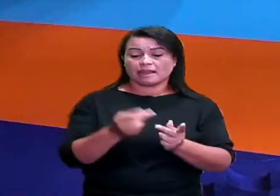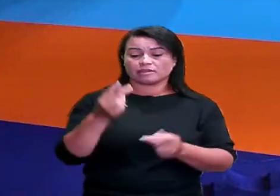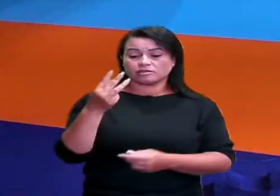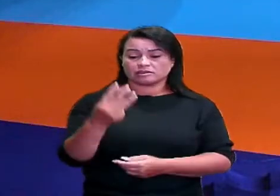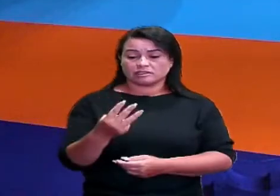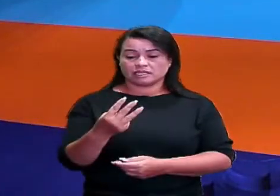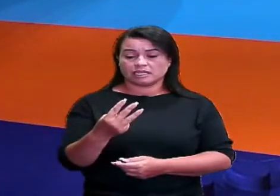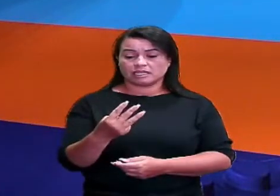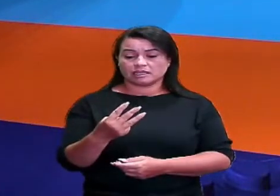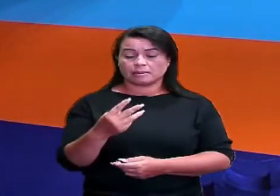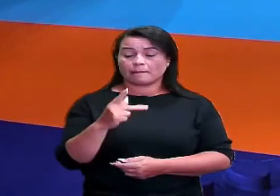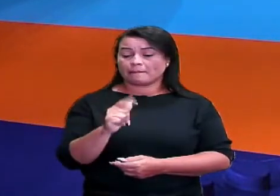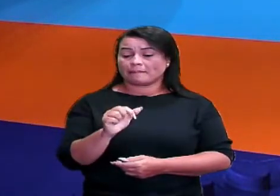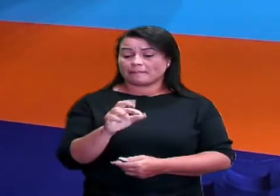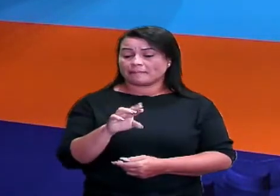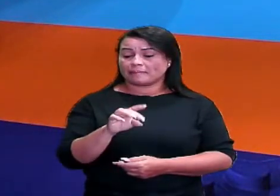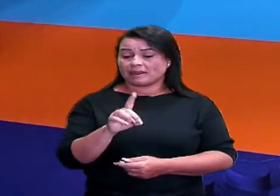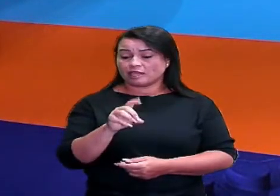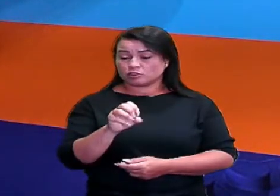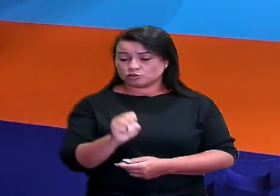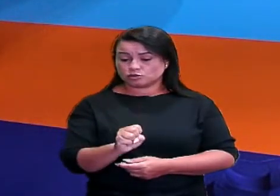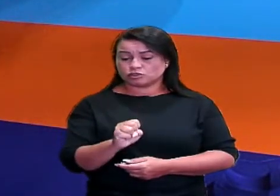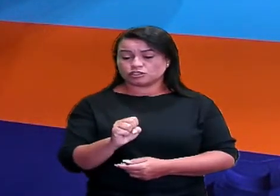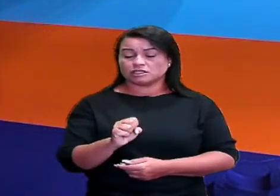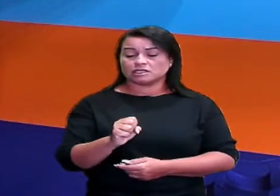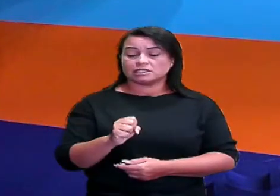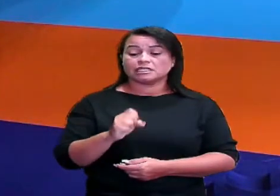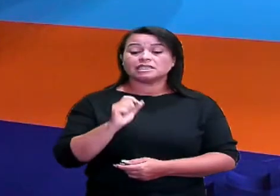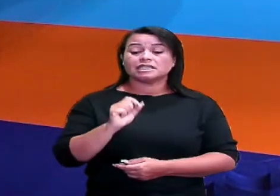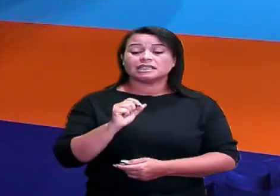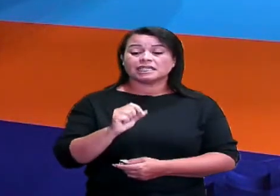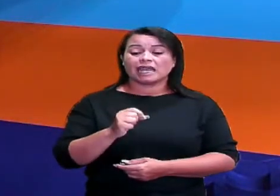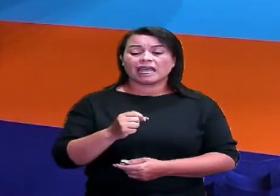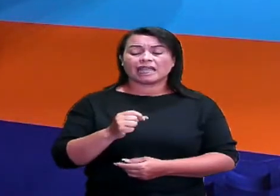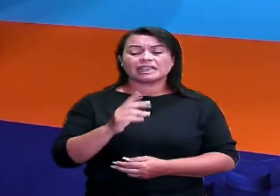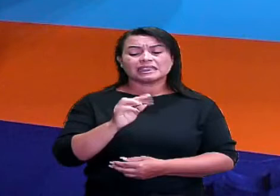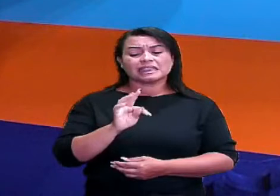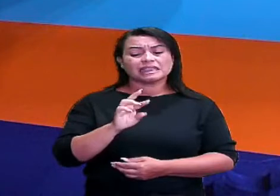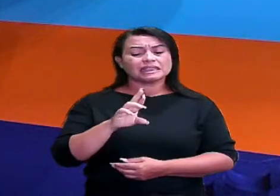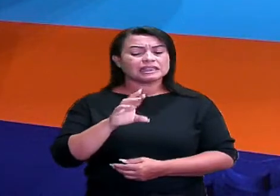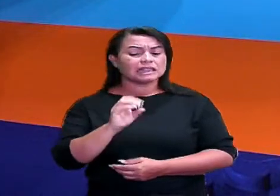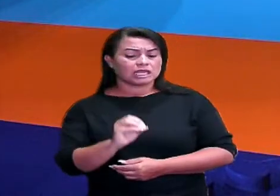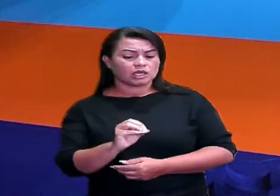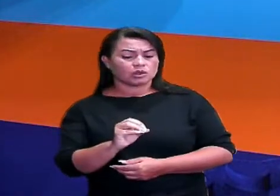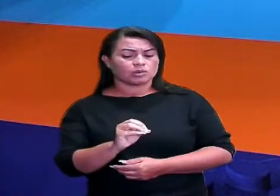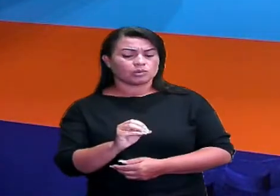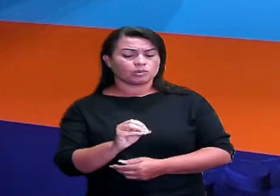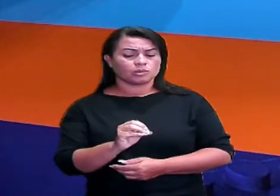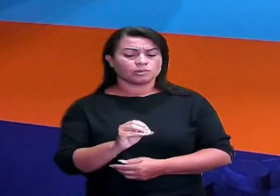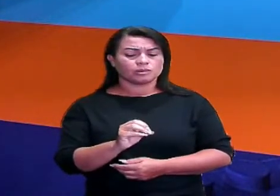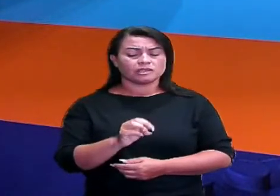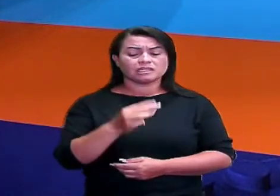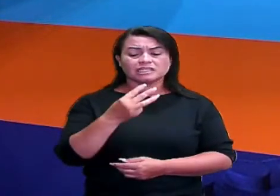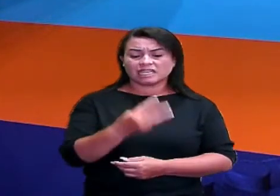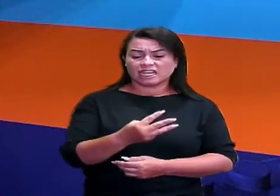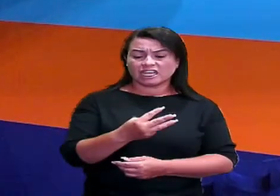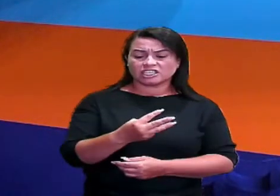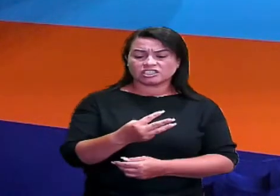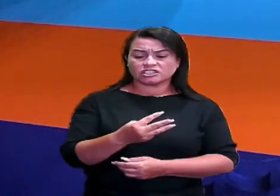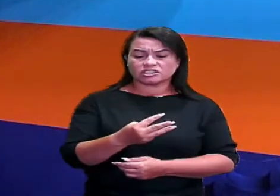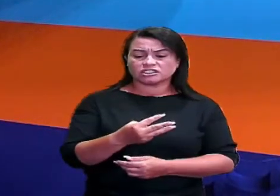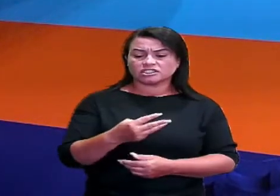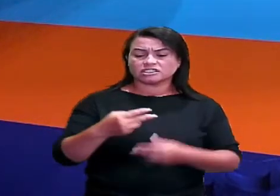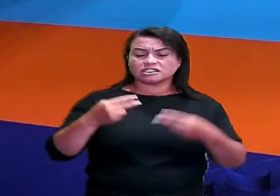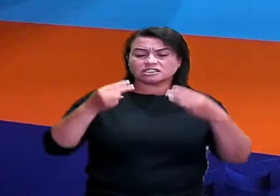3 tigres trisdes comerem. Será que é trisdes? Será que é isso